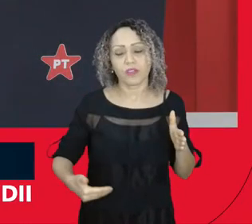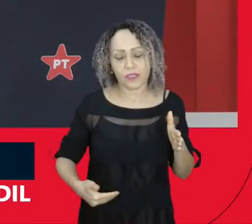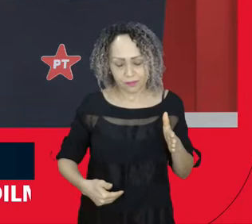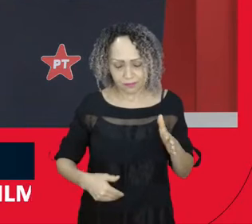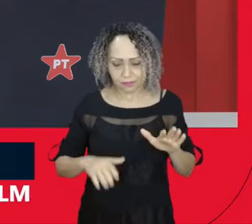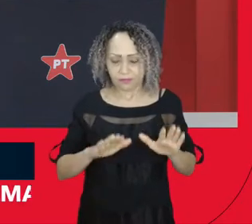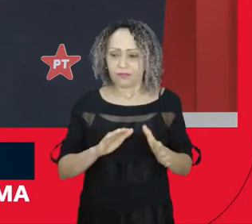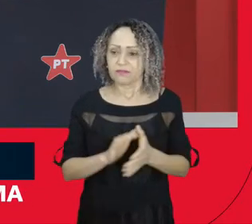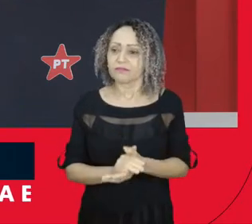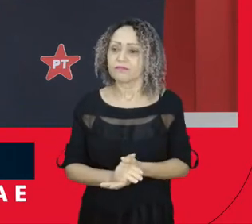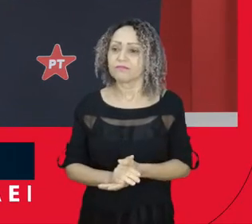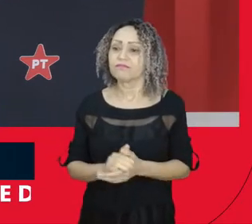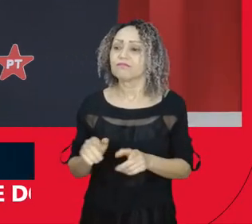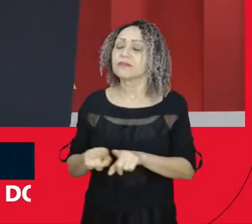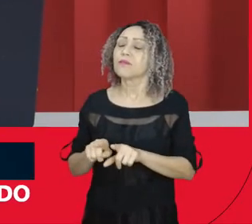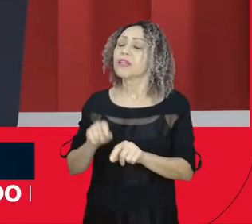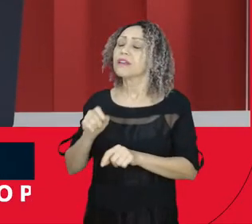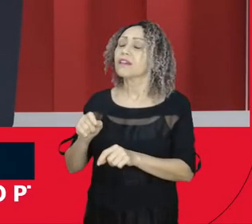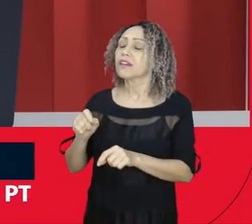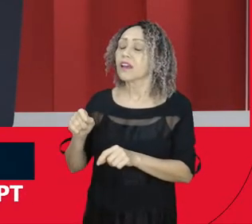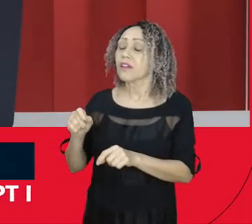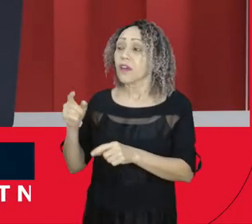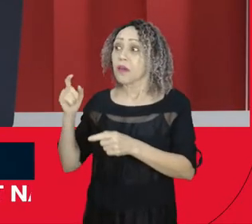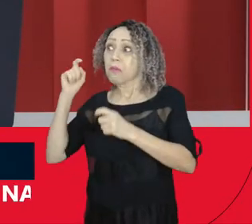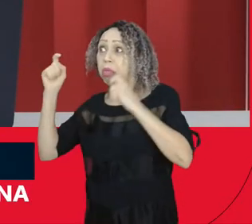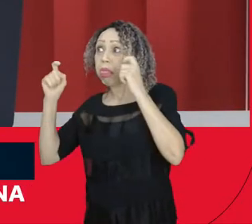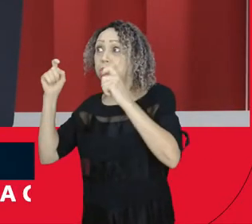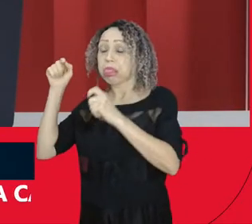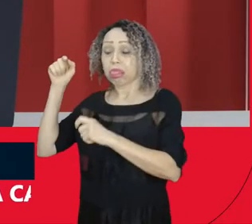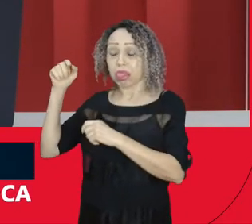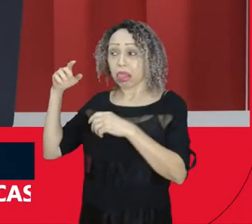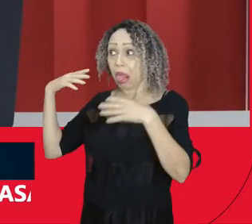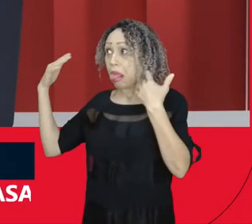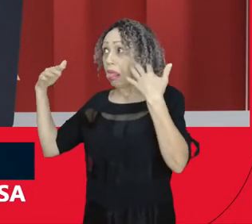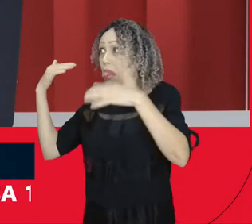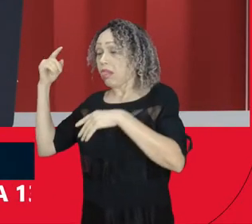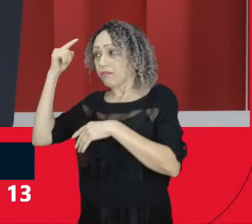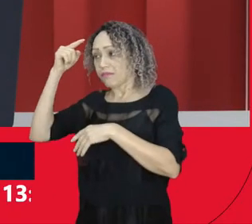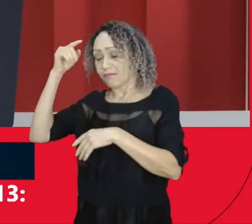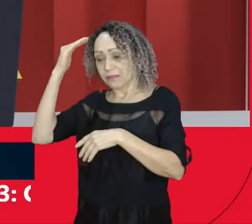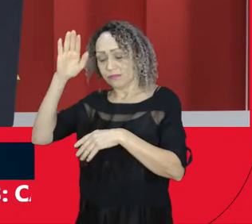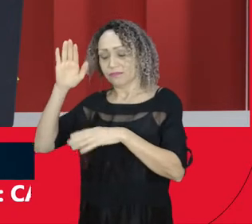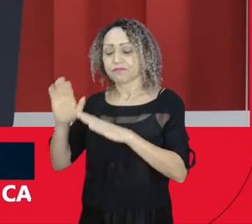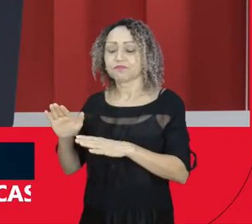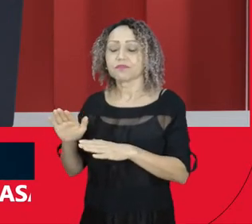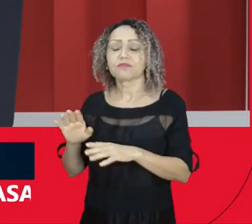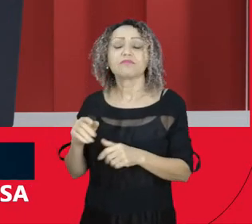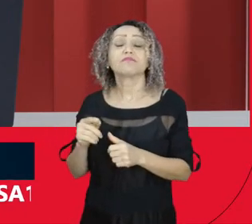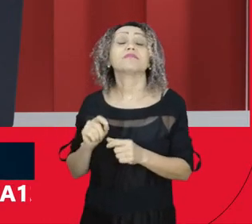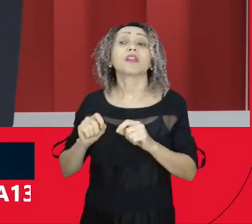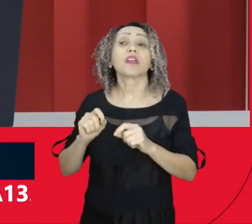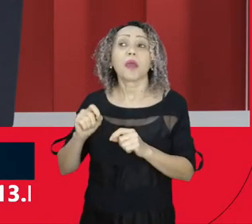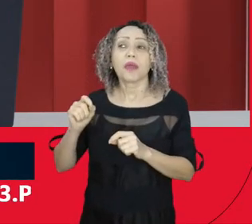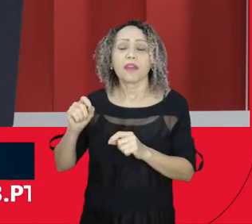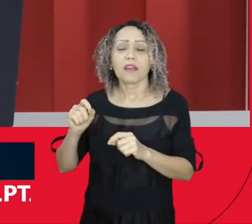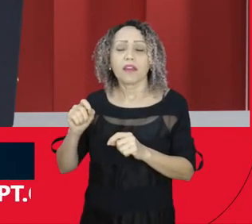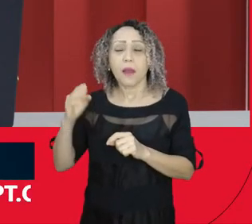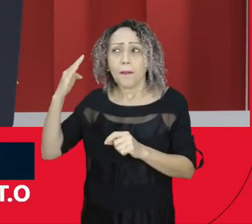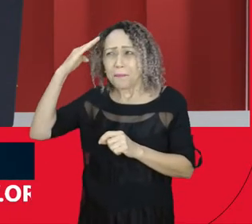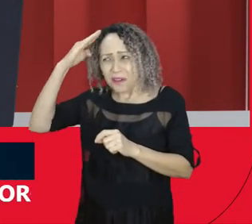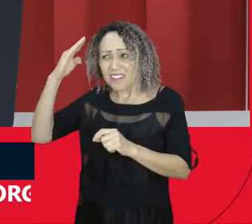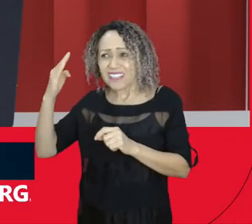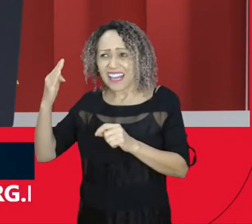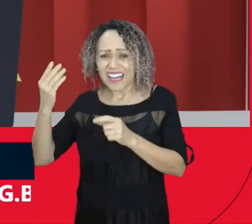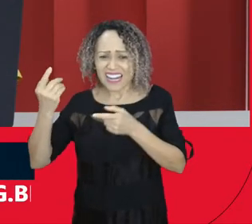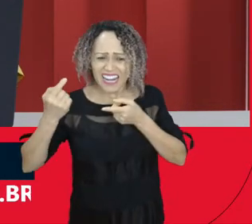assim desesperados. Primeiro que o Bolsonaro era contra o Auxílio Brasil, né? O Congresso ali, a oposição, teve que batalhar para garantir